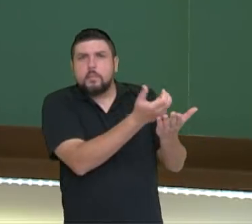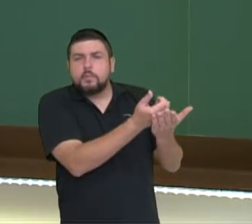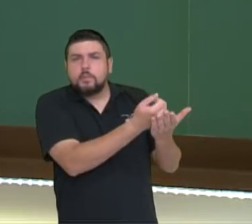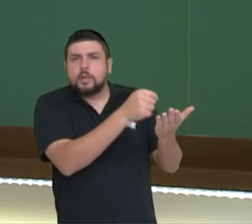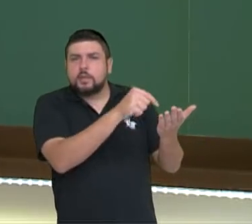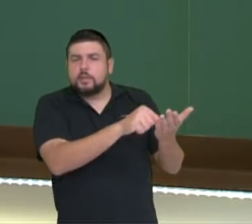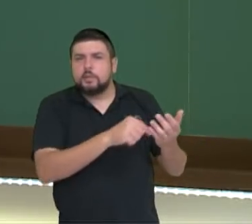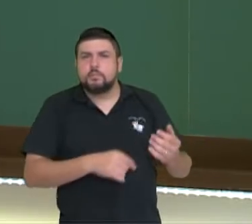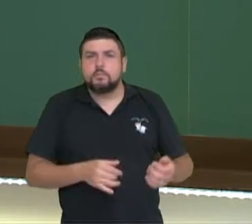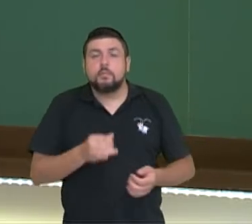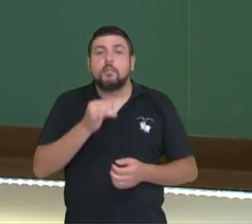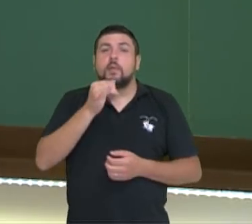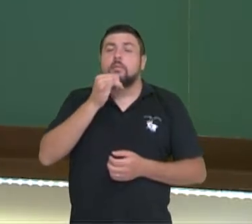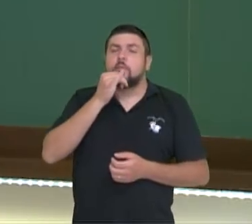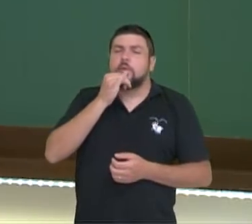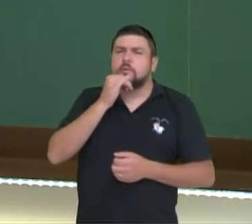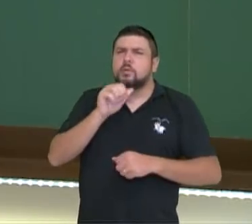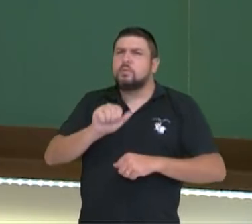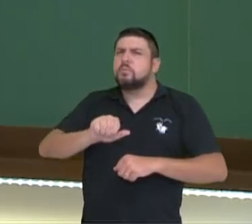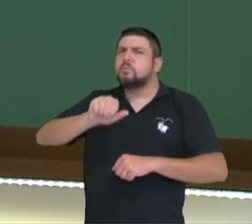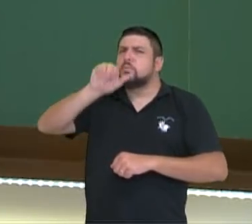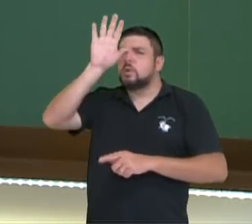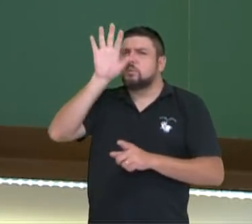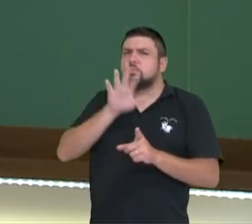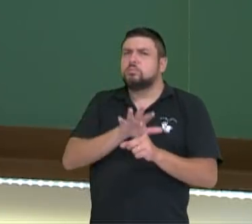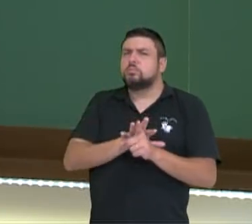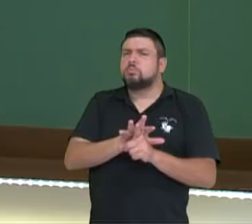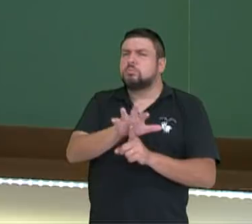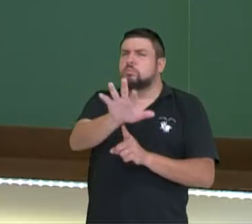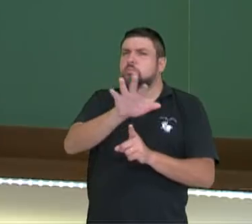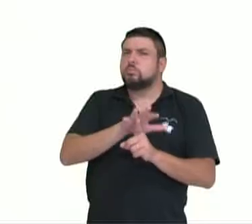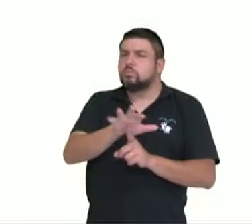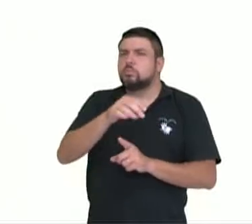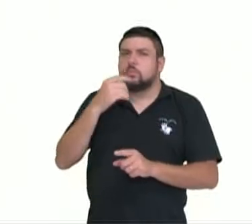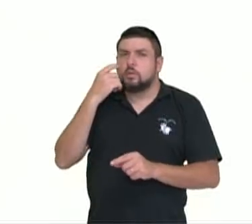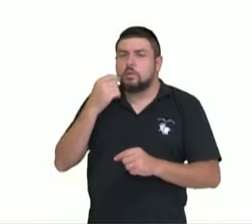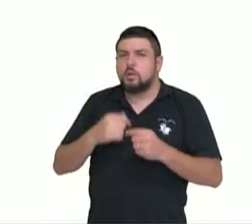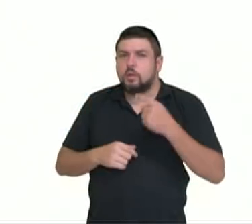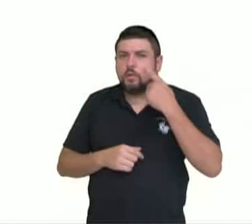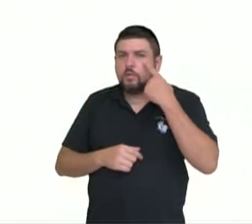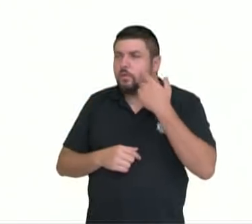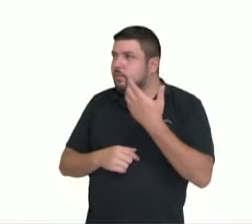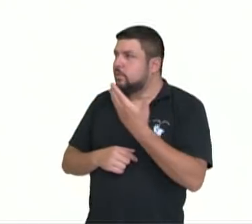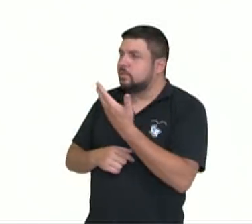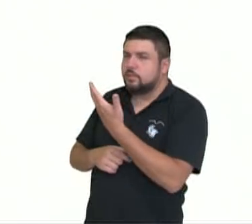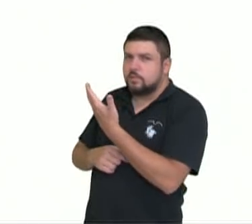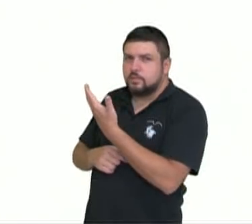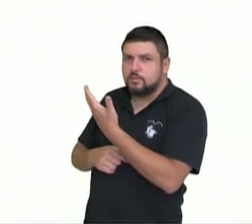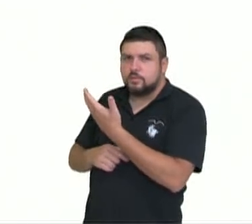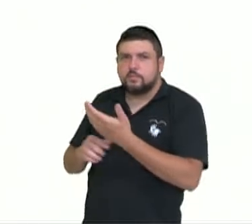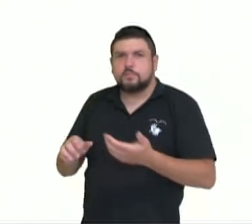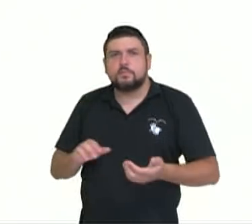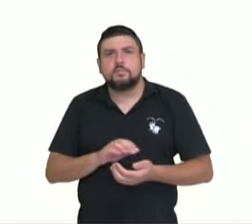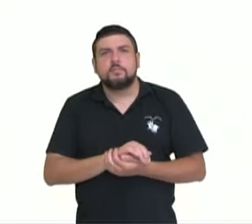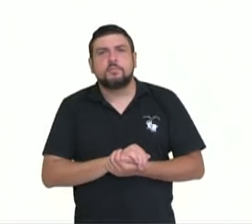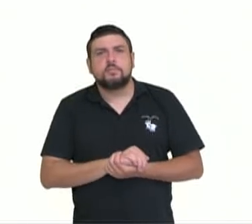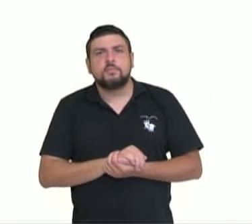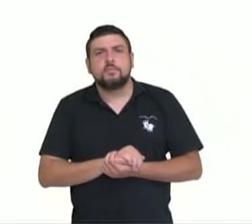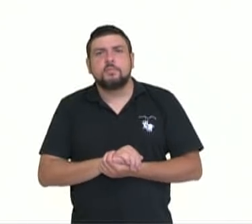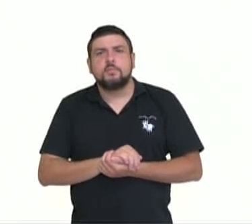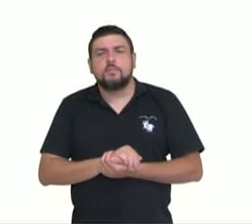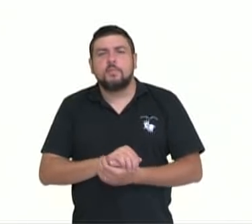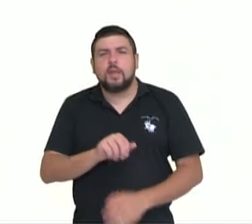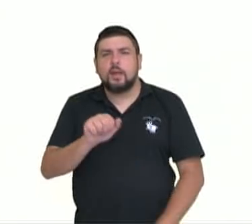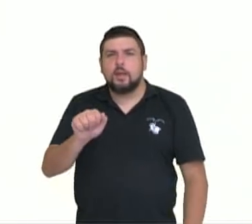exemplo, entre os jogos mais populares aí que apareceram para os smartphones, um foi o Angry Birds, né? Esse foi um